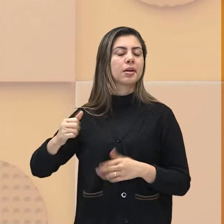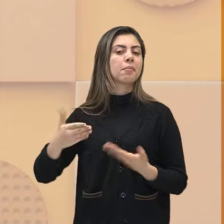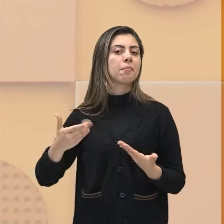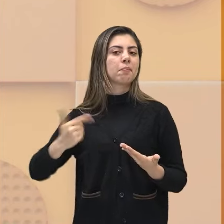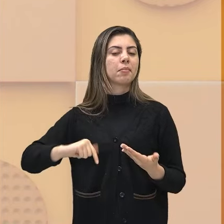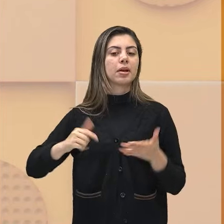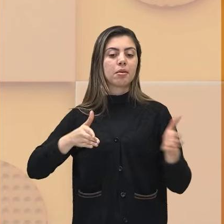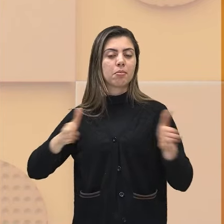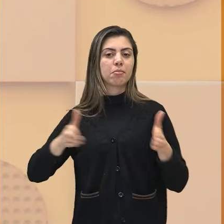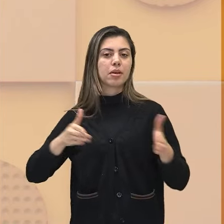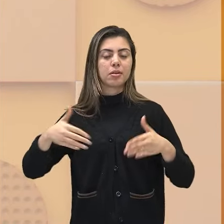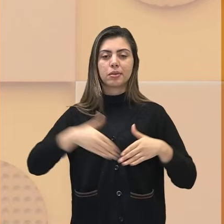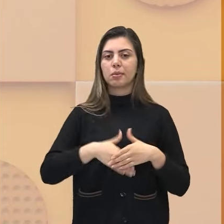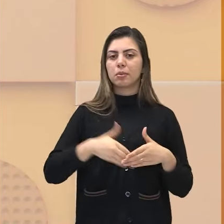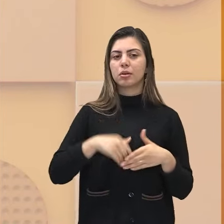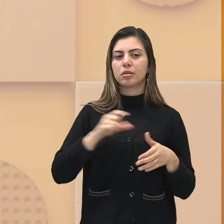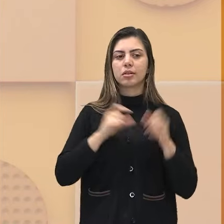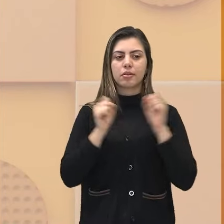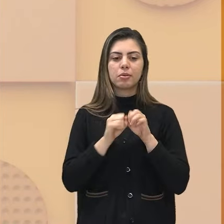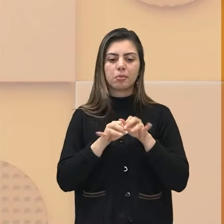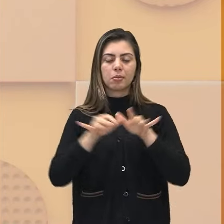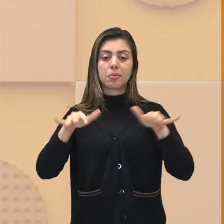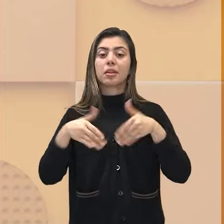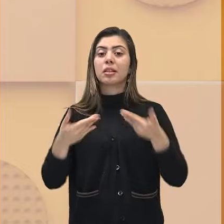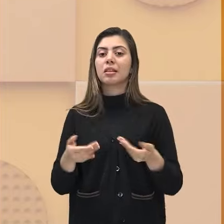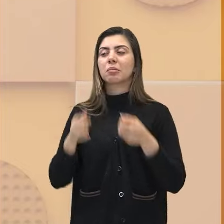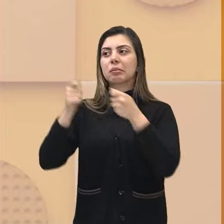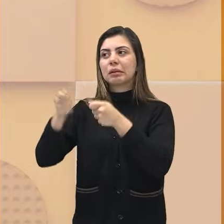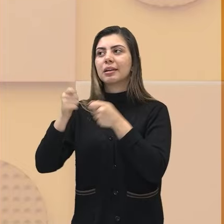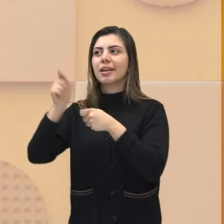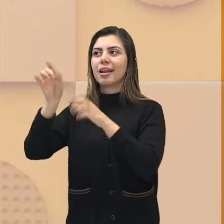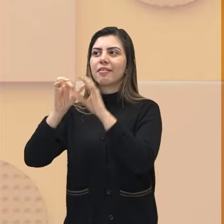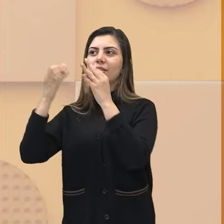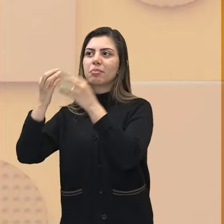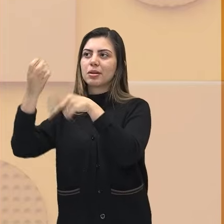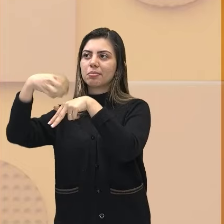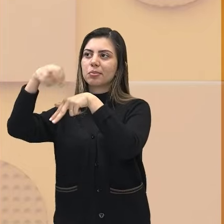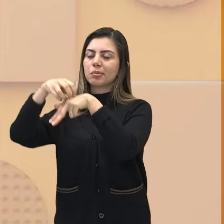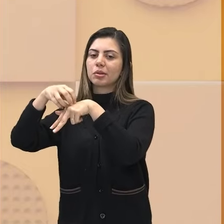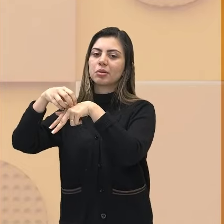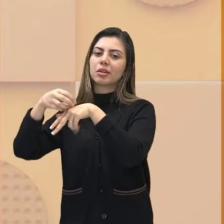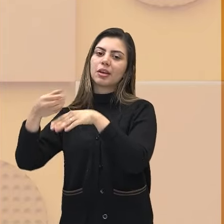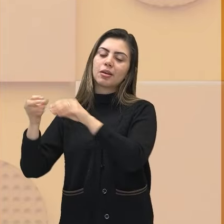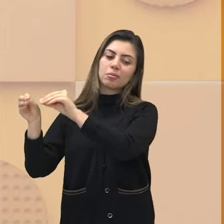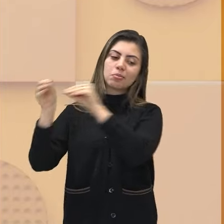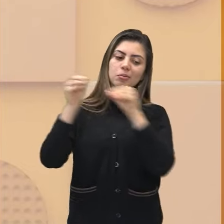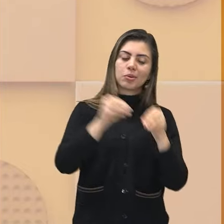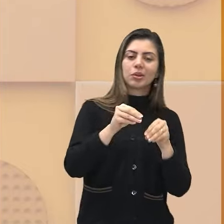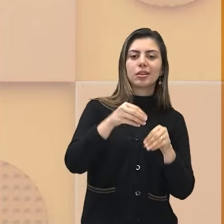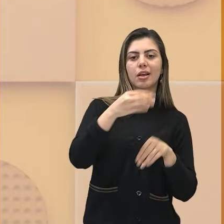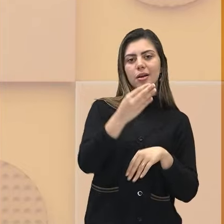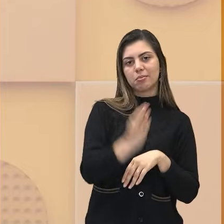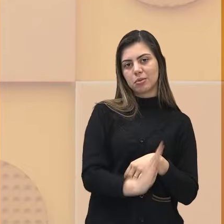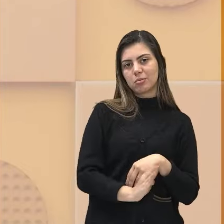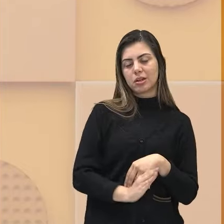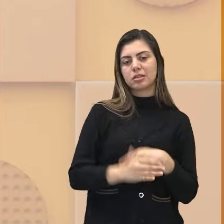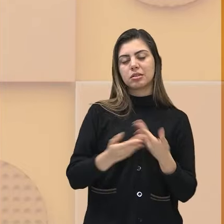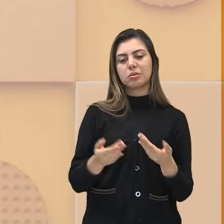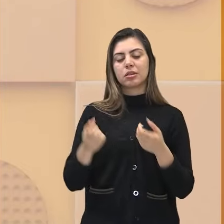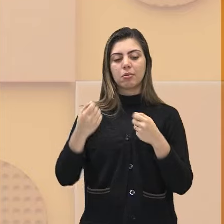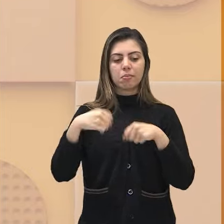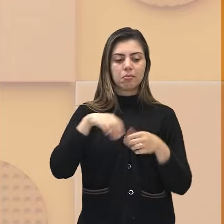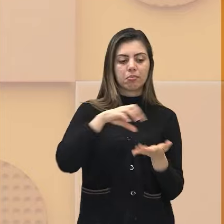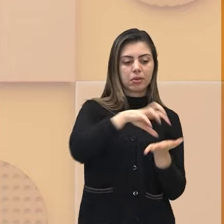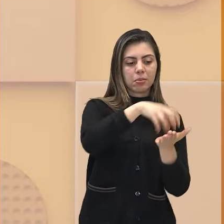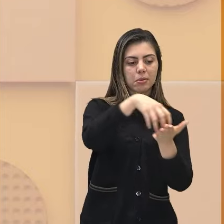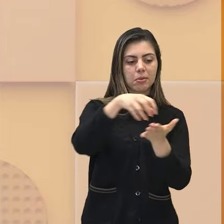que forçou a família real portuguesa a vir para o Brasil, trazer sua administração para o Brasil, fazer com que